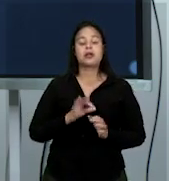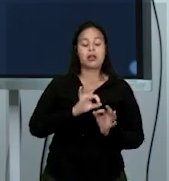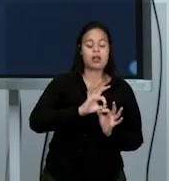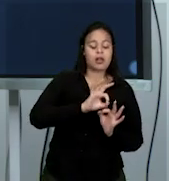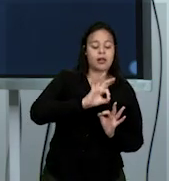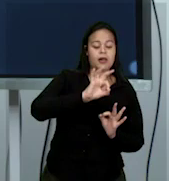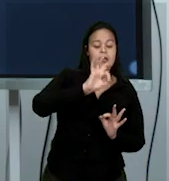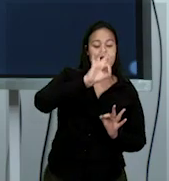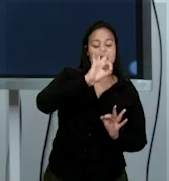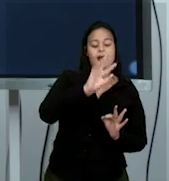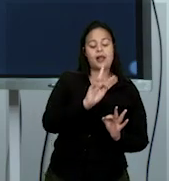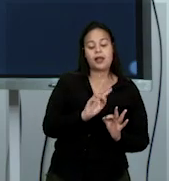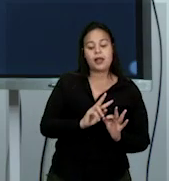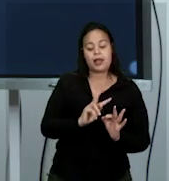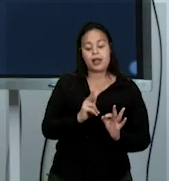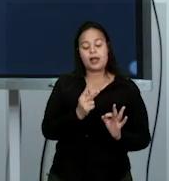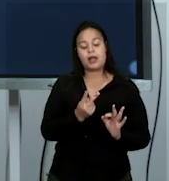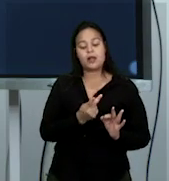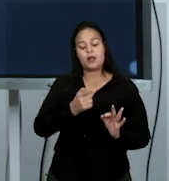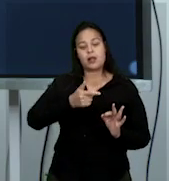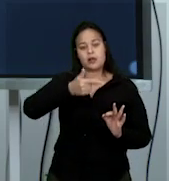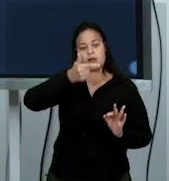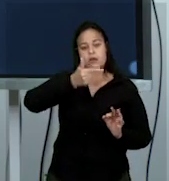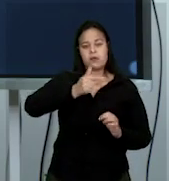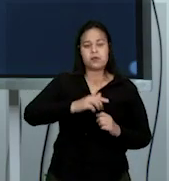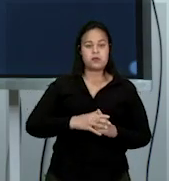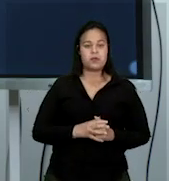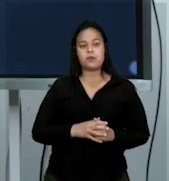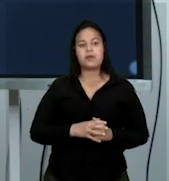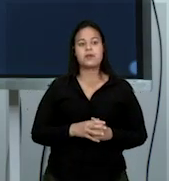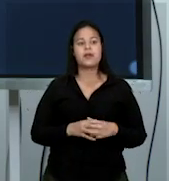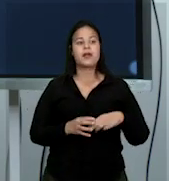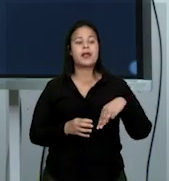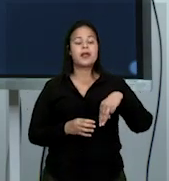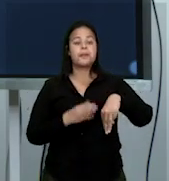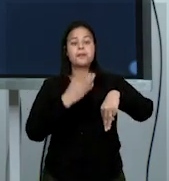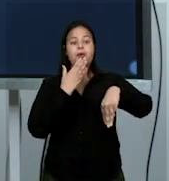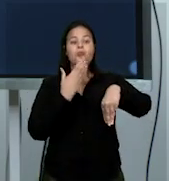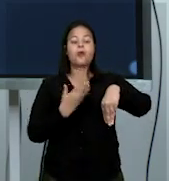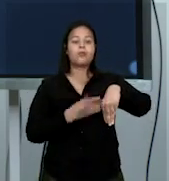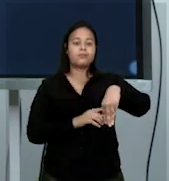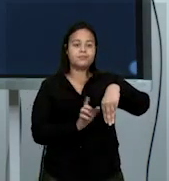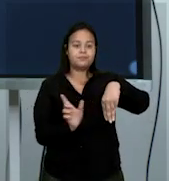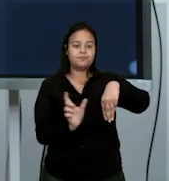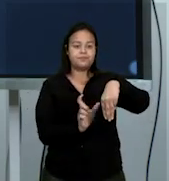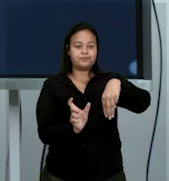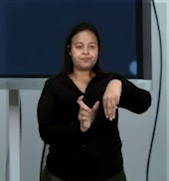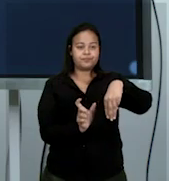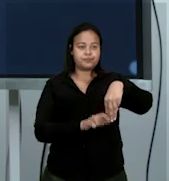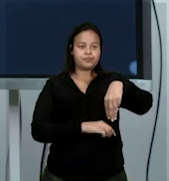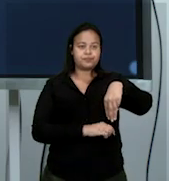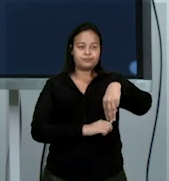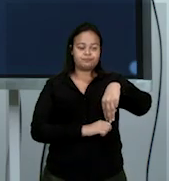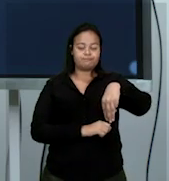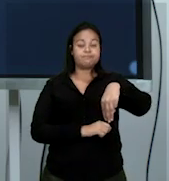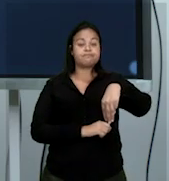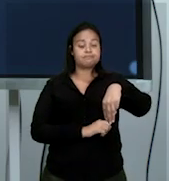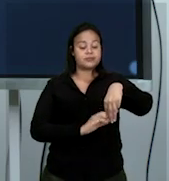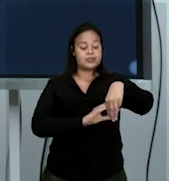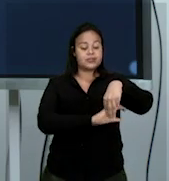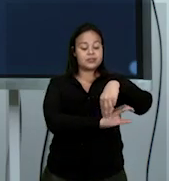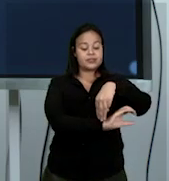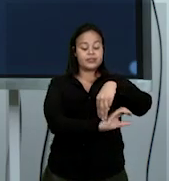ao quadrado. Então vamos lá. Quem que é o M? É exatamente esse pedaço aqui, né? Daqui até aqui, do C até o